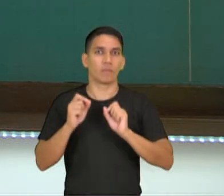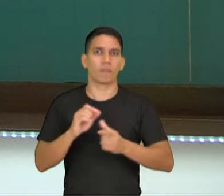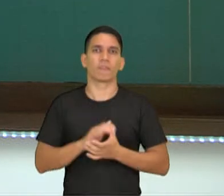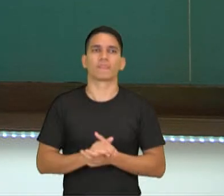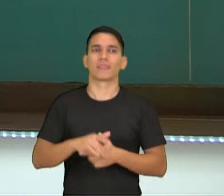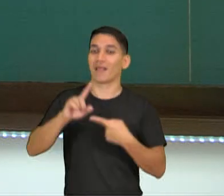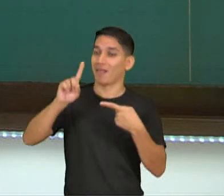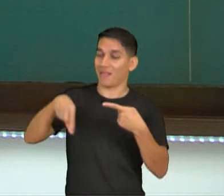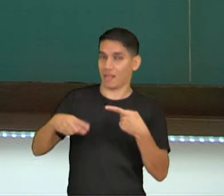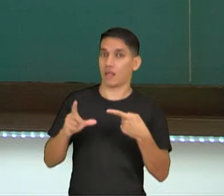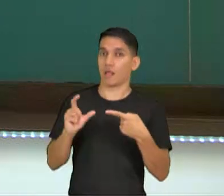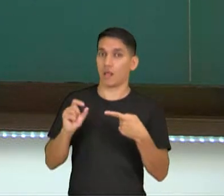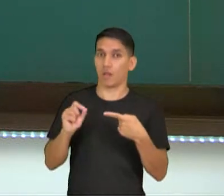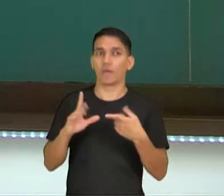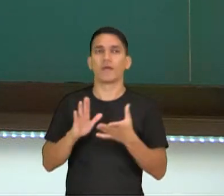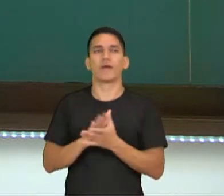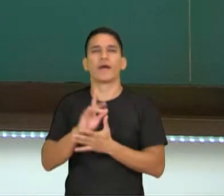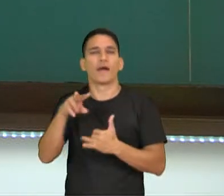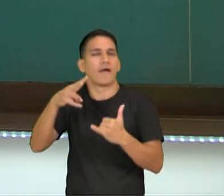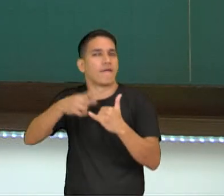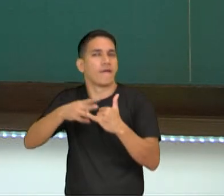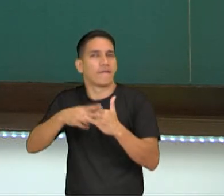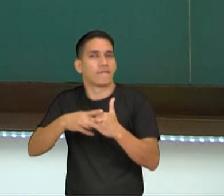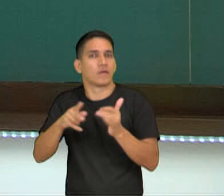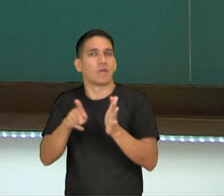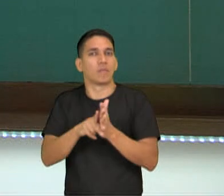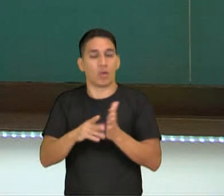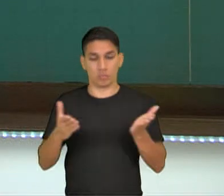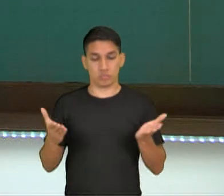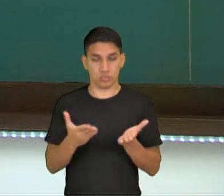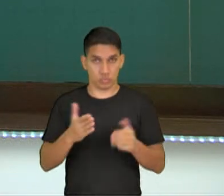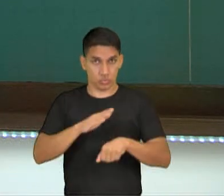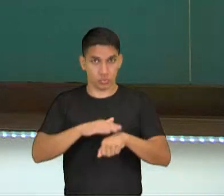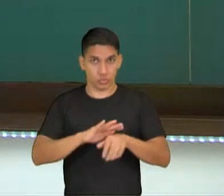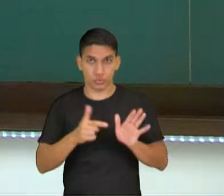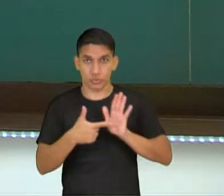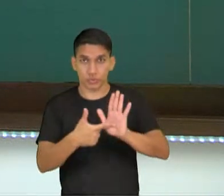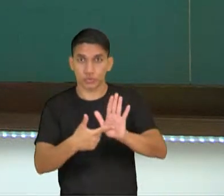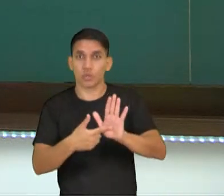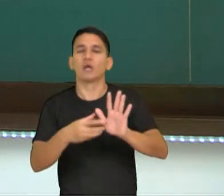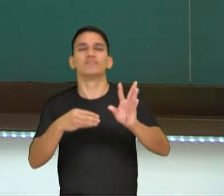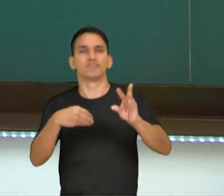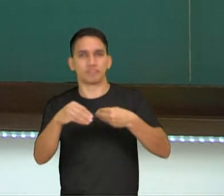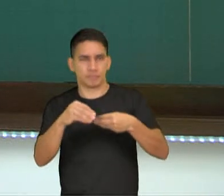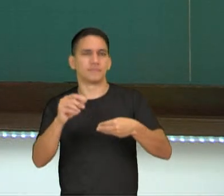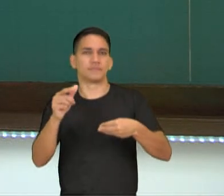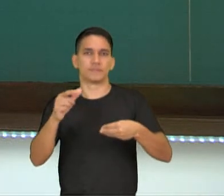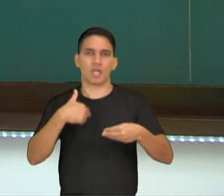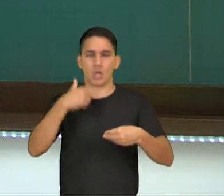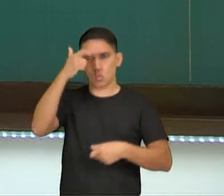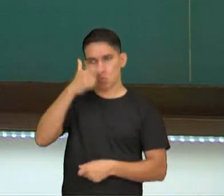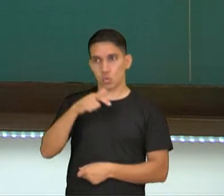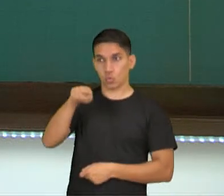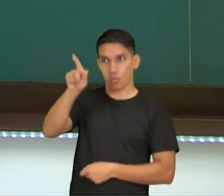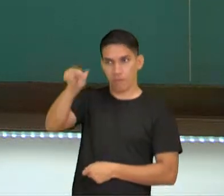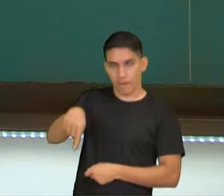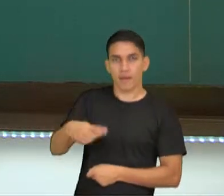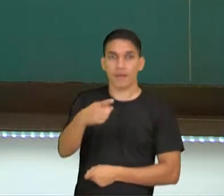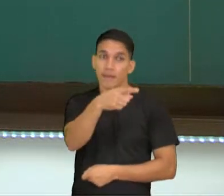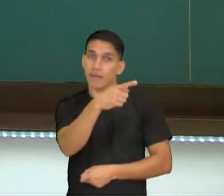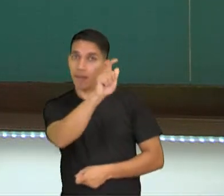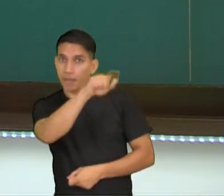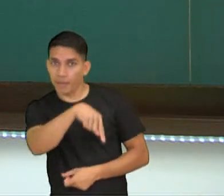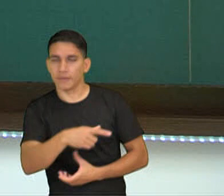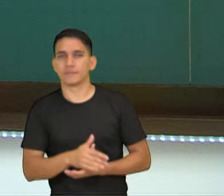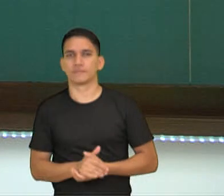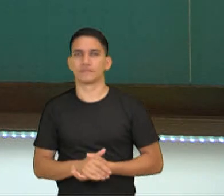é, a gente tem um verbo conjugado aqui no presente do modo indicativo, flexionado, né? Eu sou, tu és, ele é. E